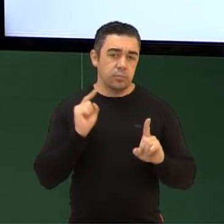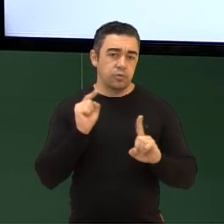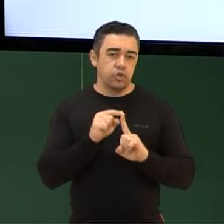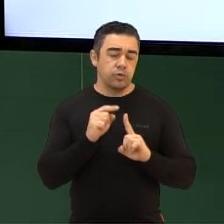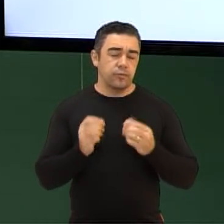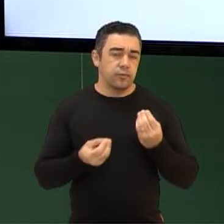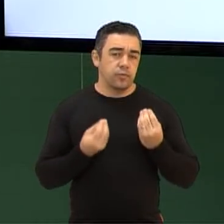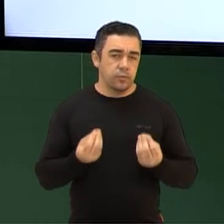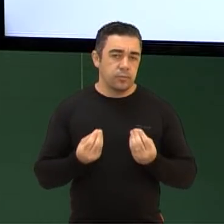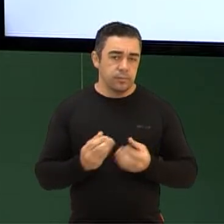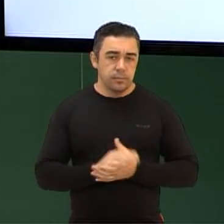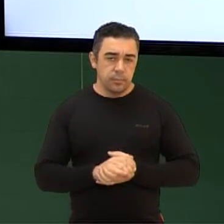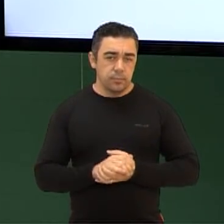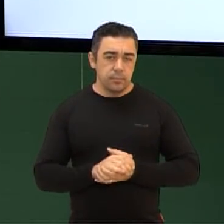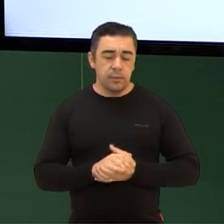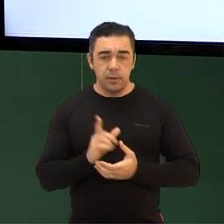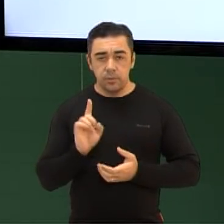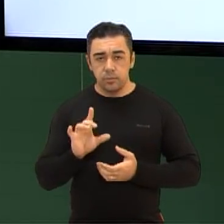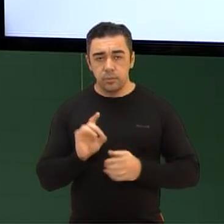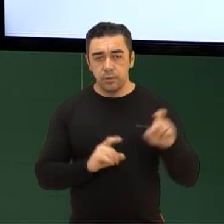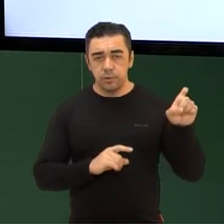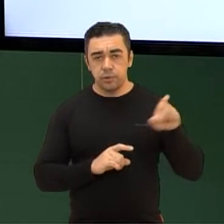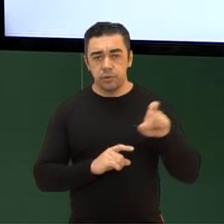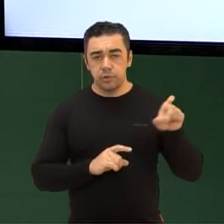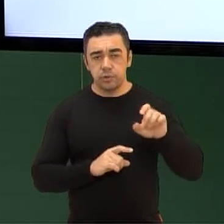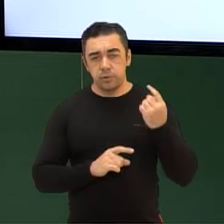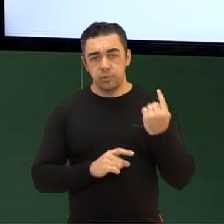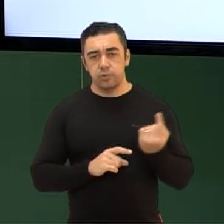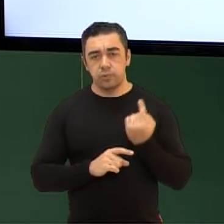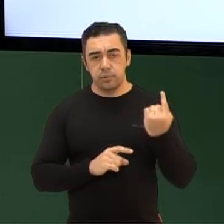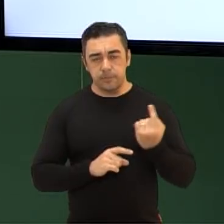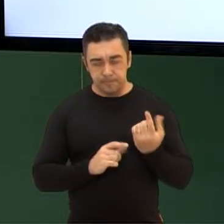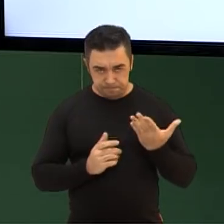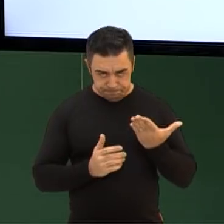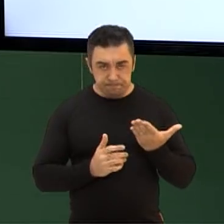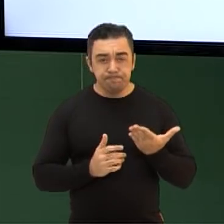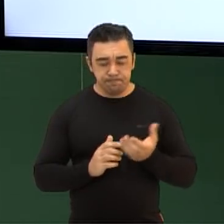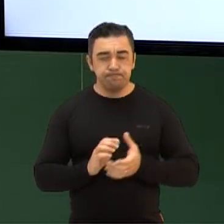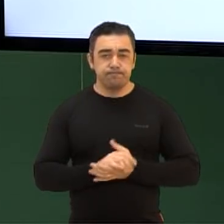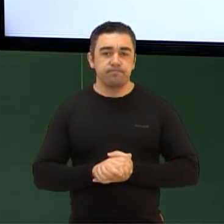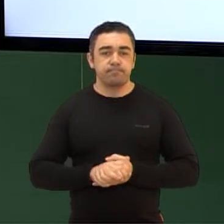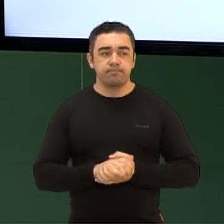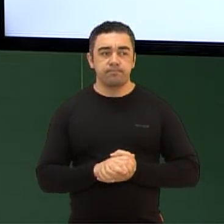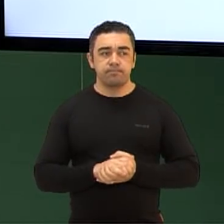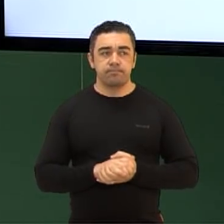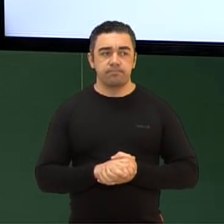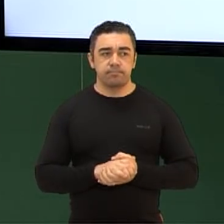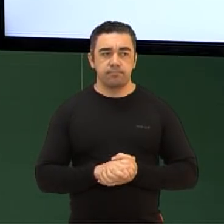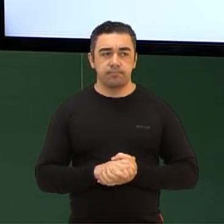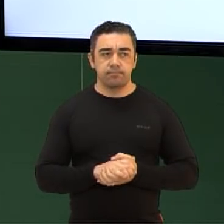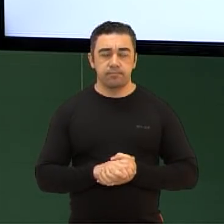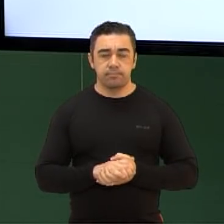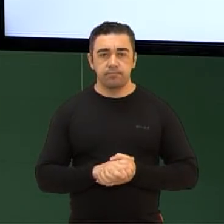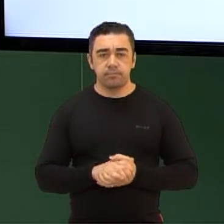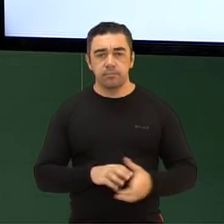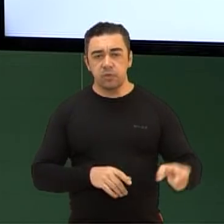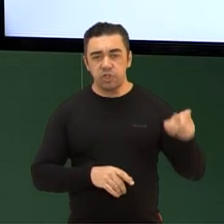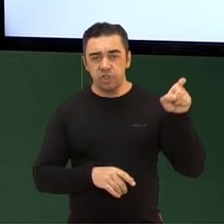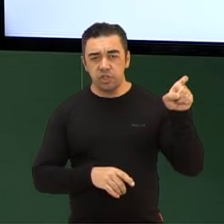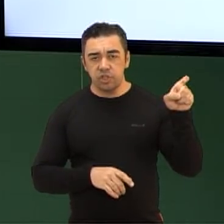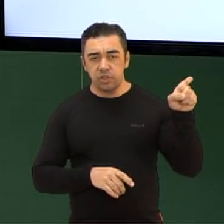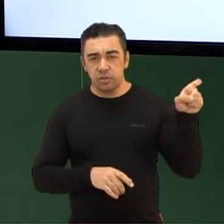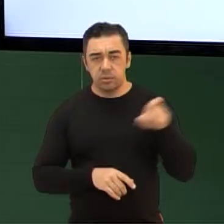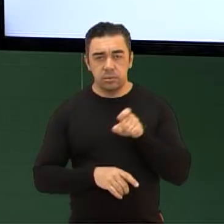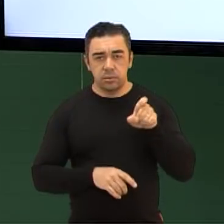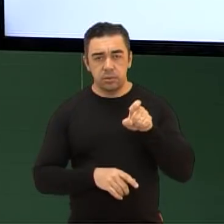objetivo? O nosso objetivo é deixar a nossa incógnita sozinha, né? Então, 5 divididos por 5